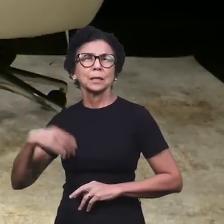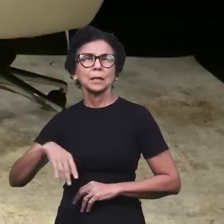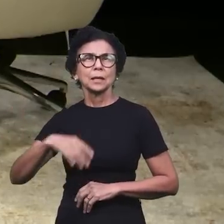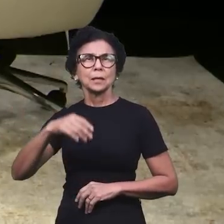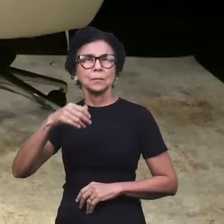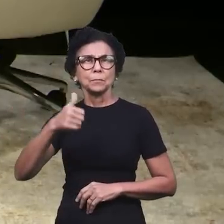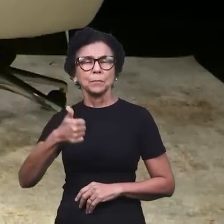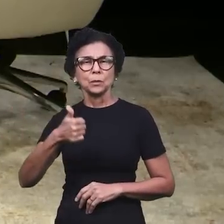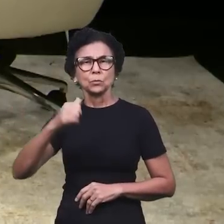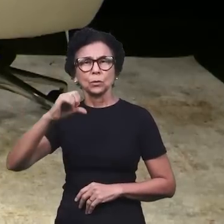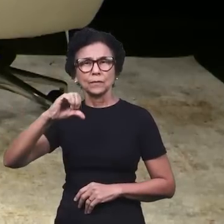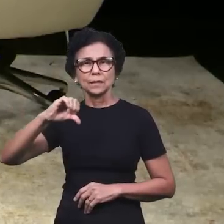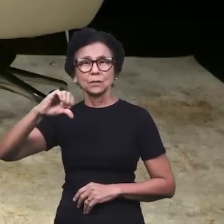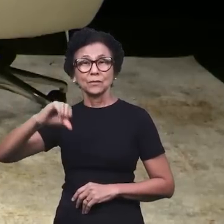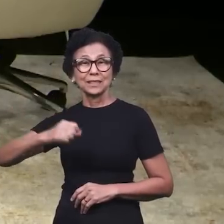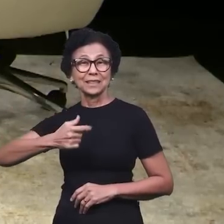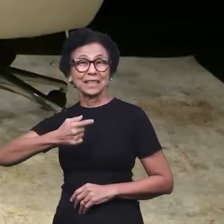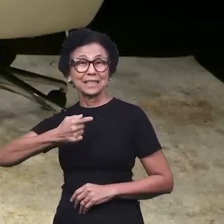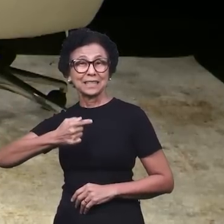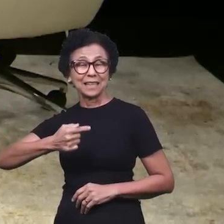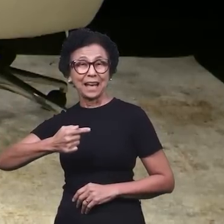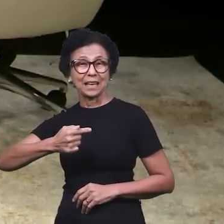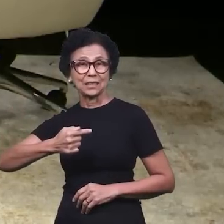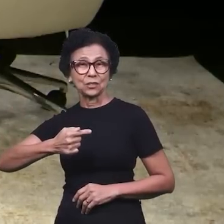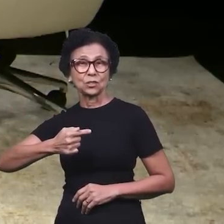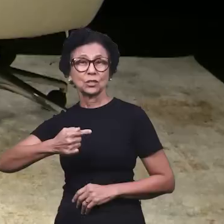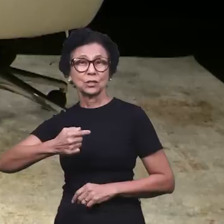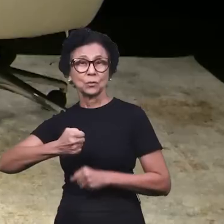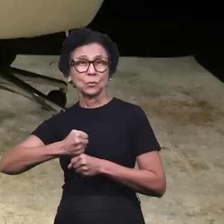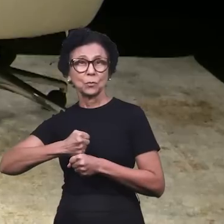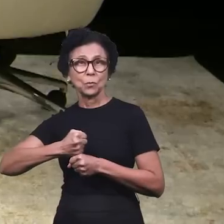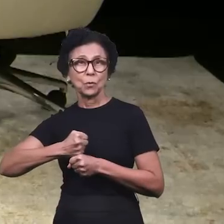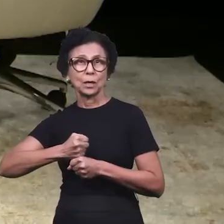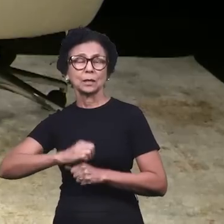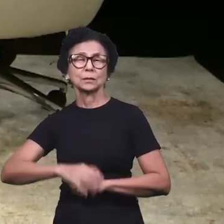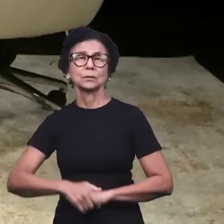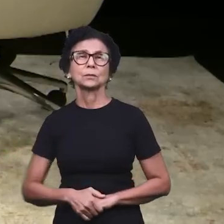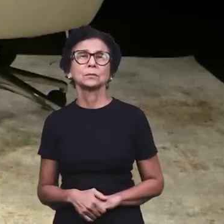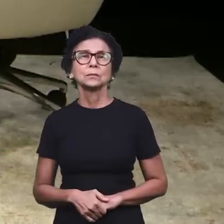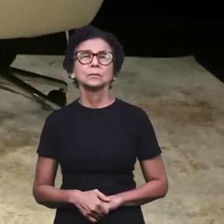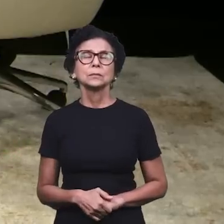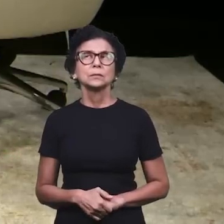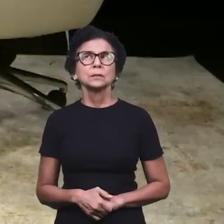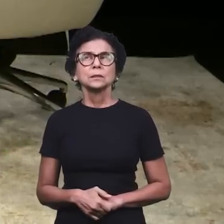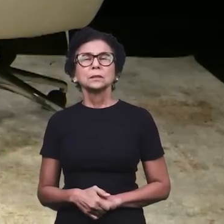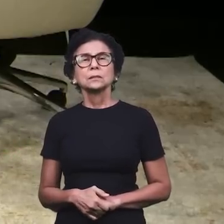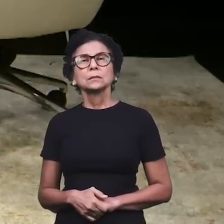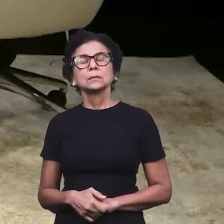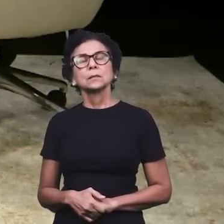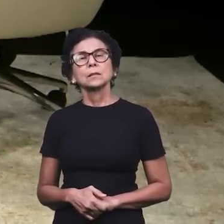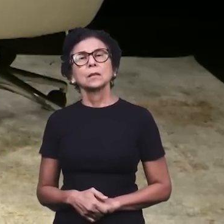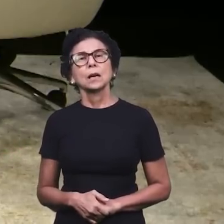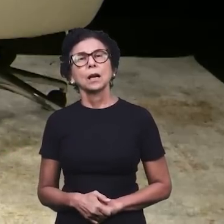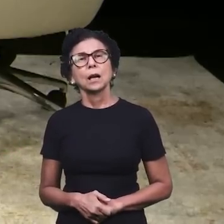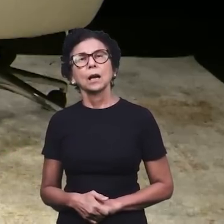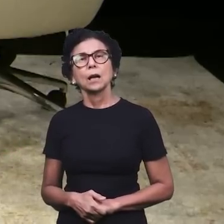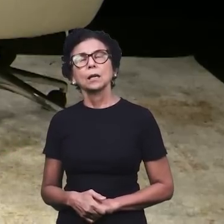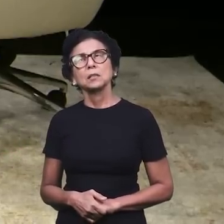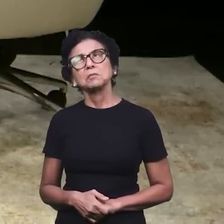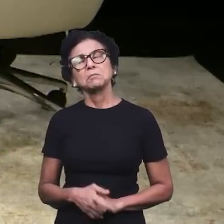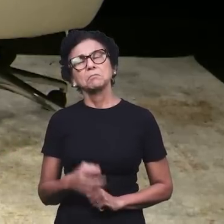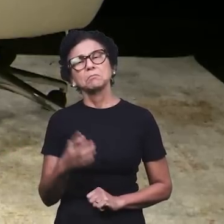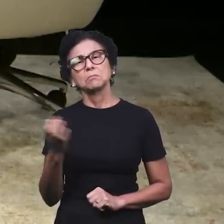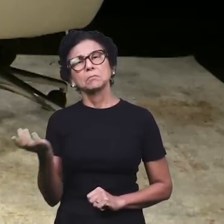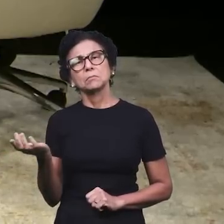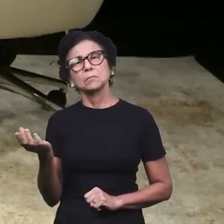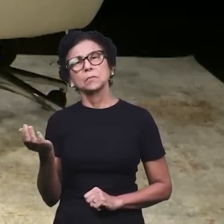1997. Eu morei no Brasil em 96, até 97 retornei e morei na igreja por